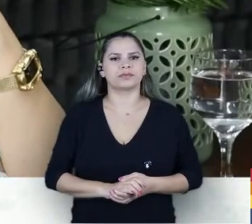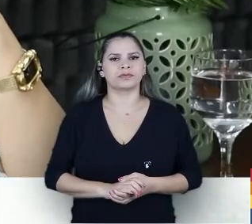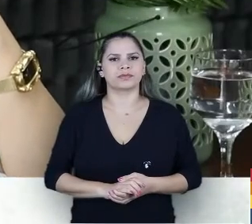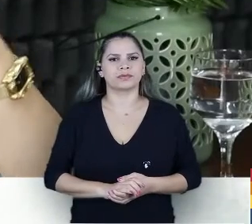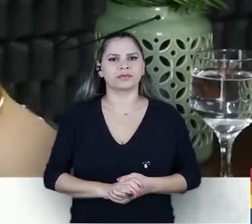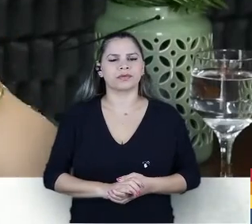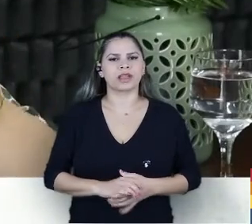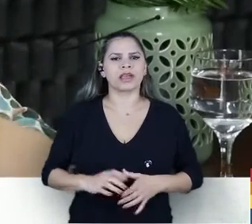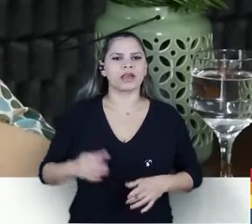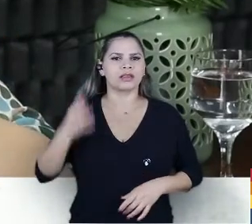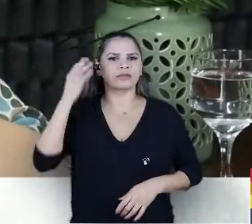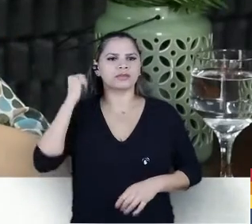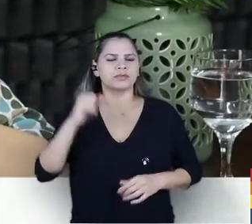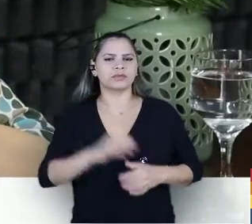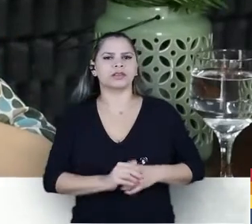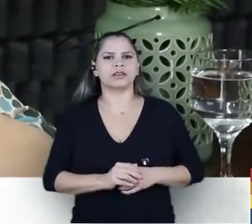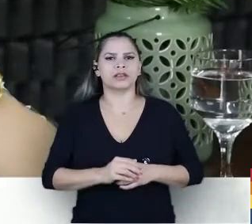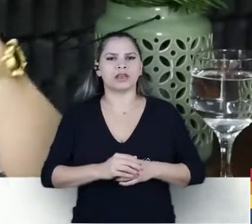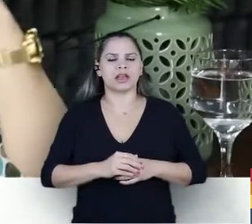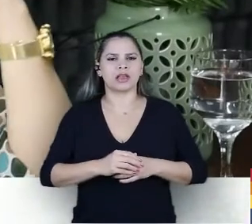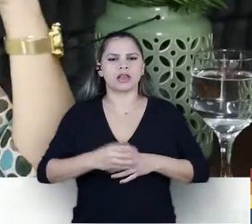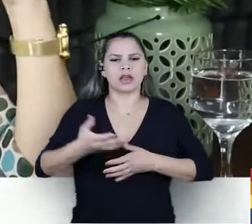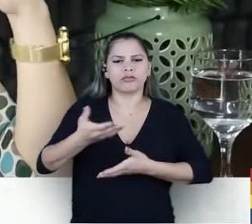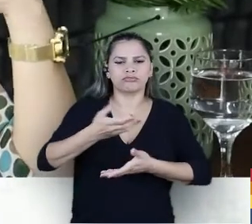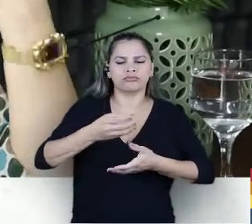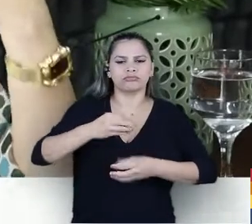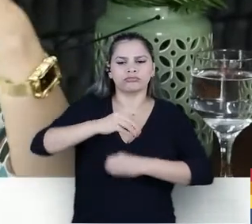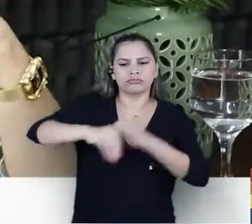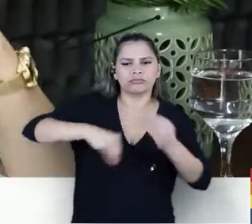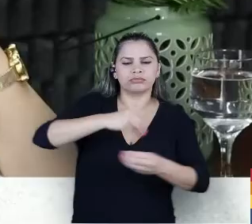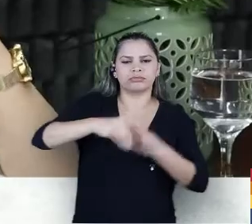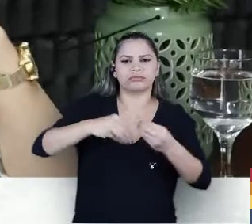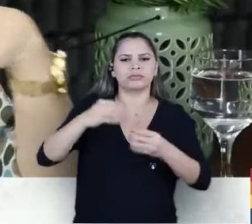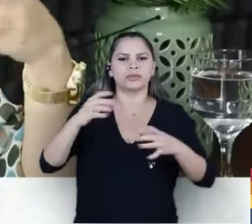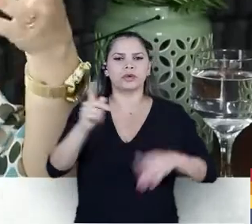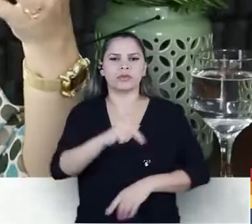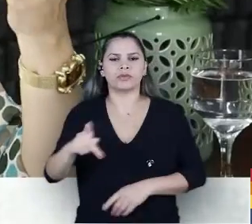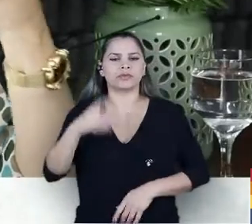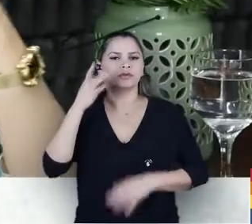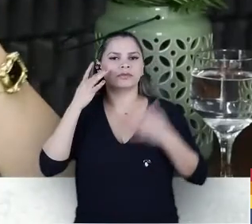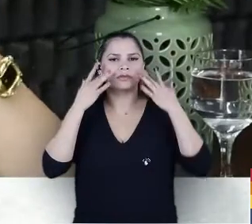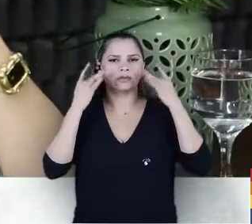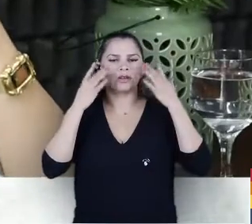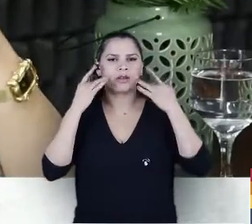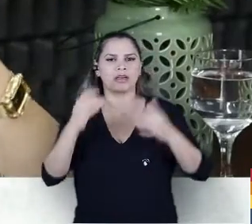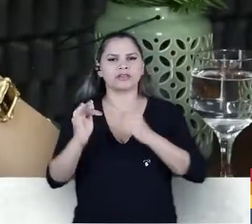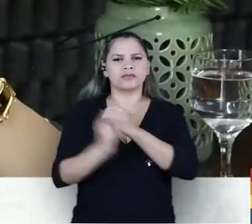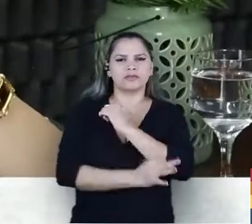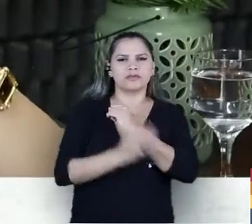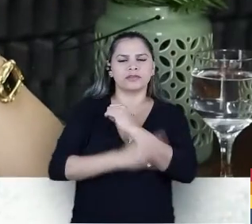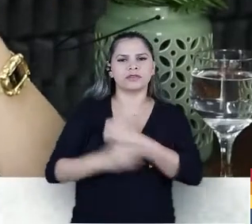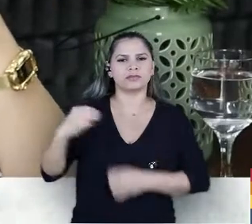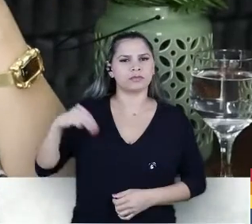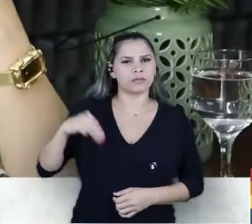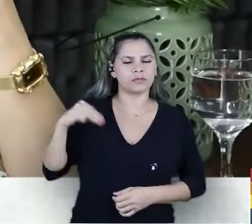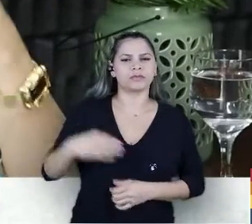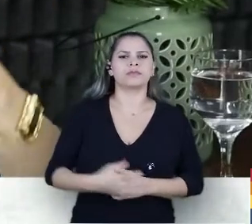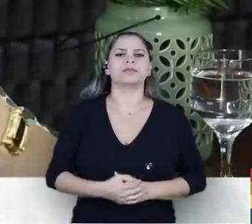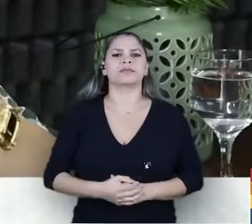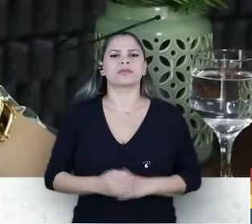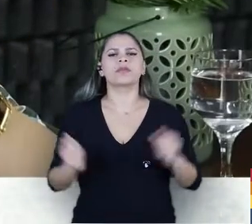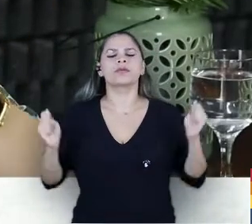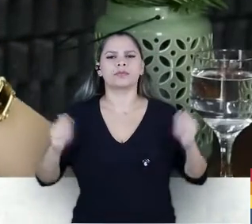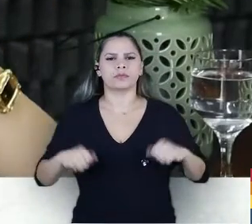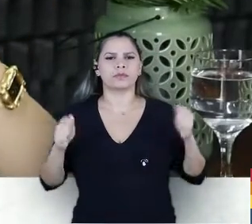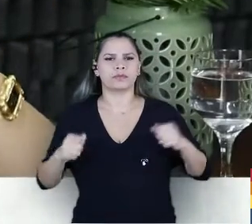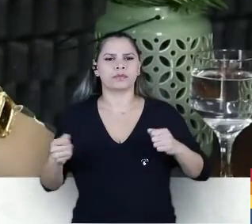Então, nós precisamos trabalhar isso também. E outra possibilidade também é entrelaçar culturas, saberes, né? Então, fazer uma troca